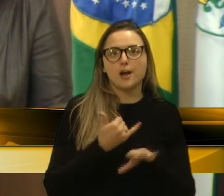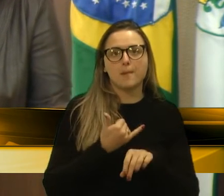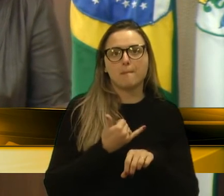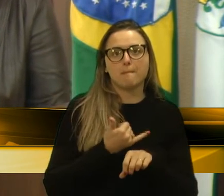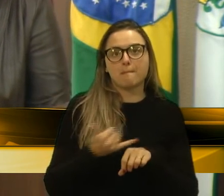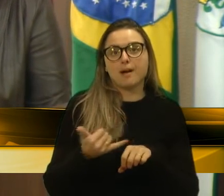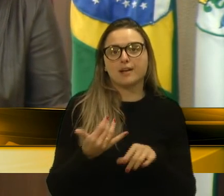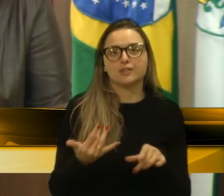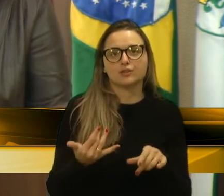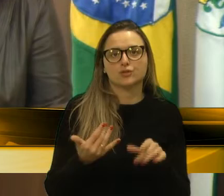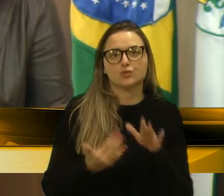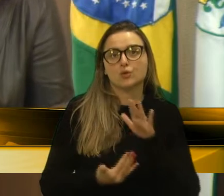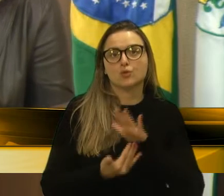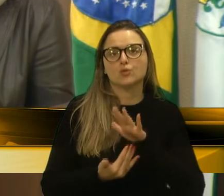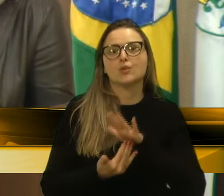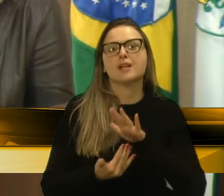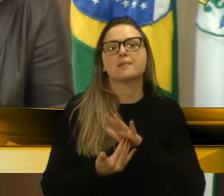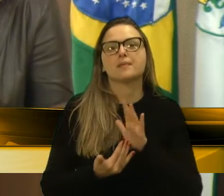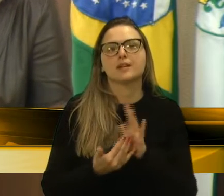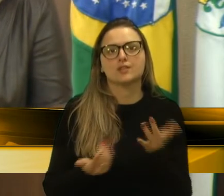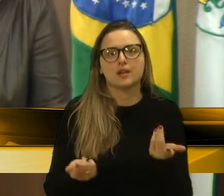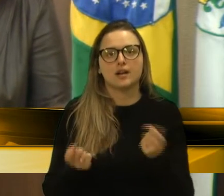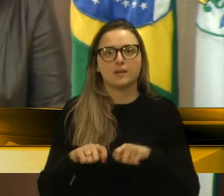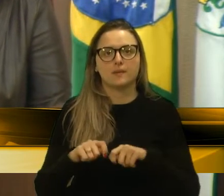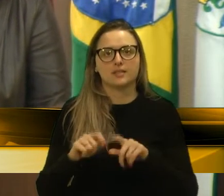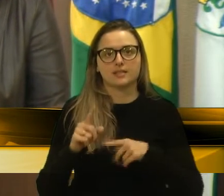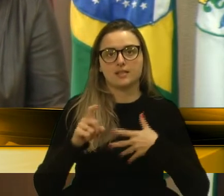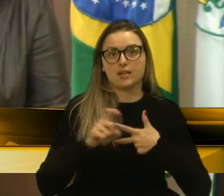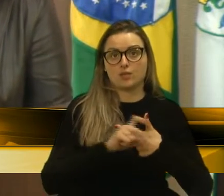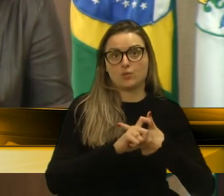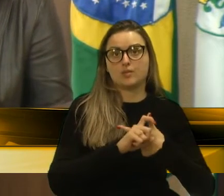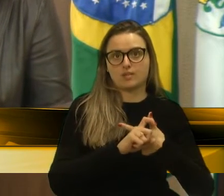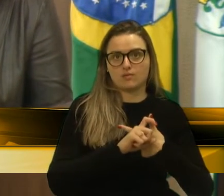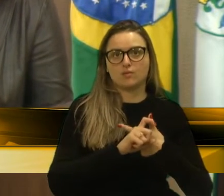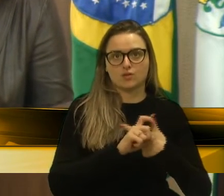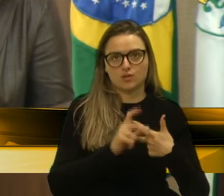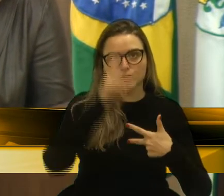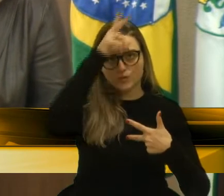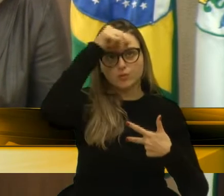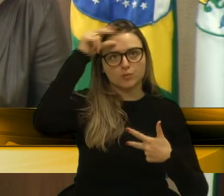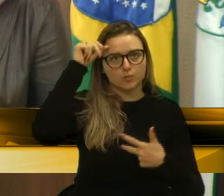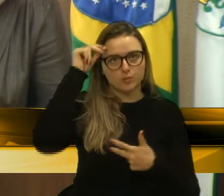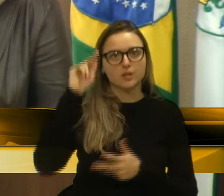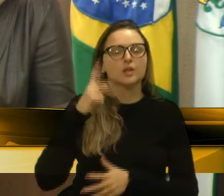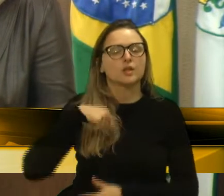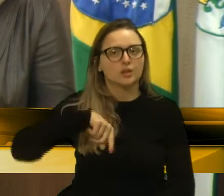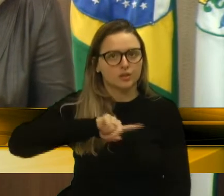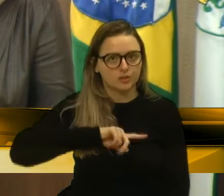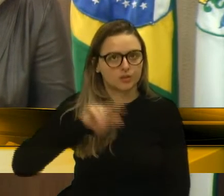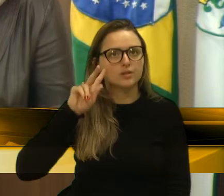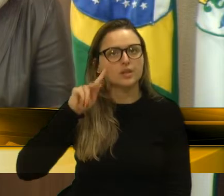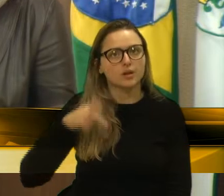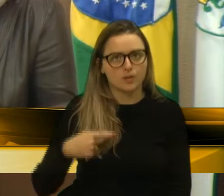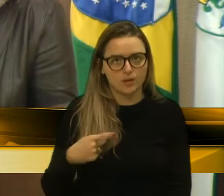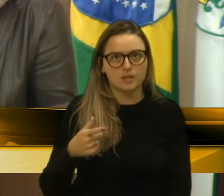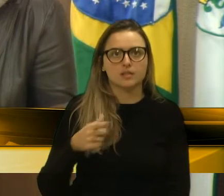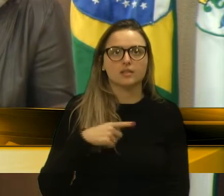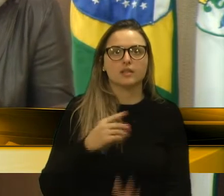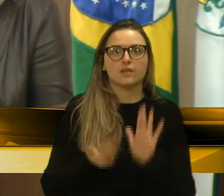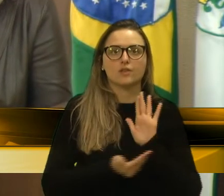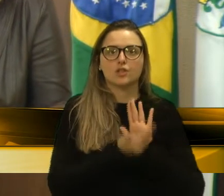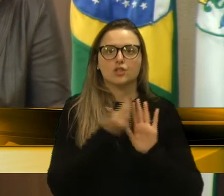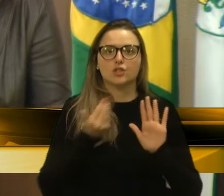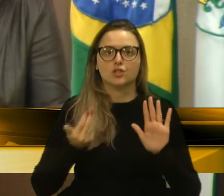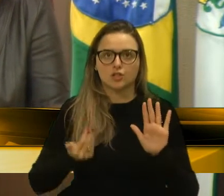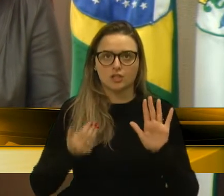a competência do Executivo Municipal. Então, a gente reconhece que, ao menos, foi retirados